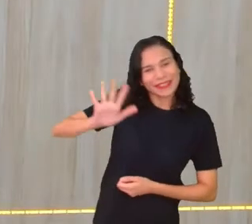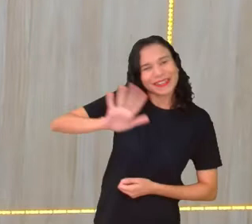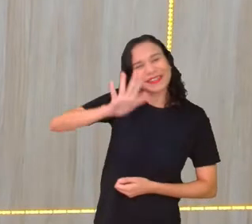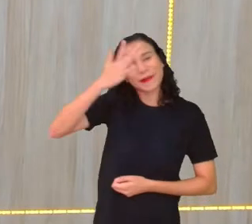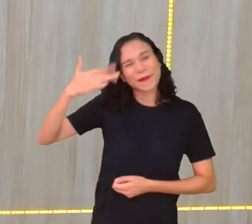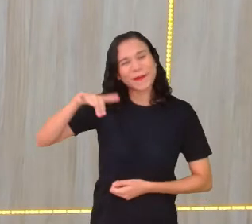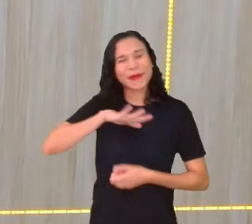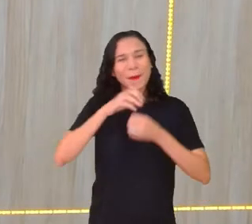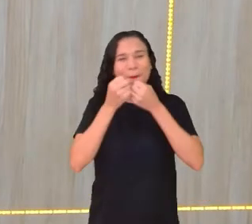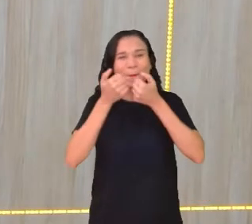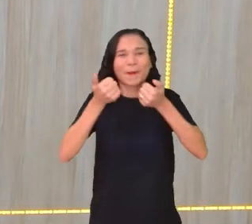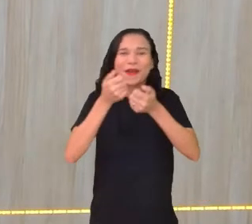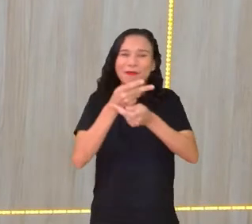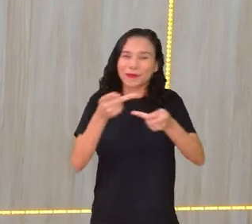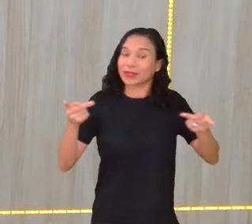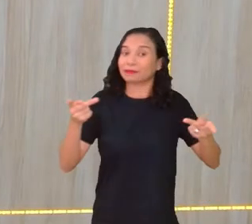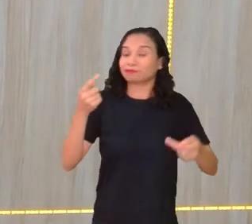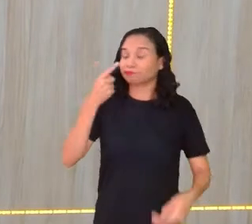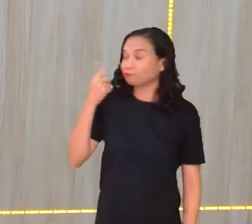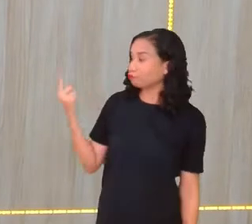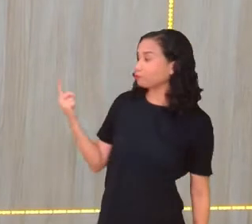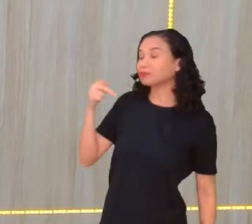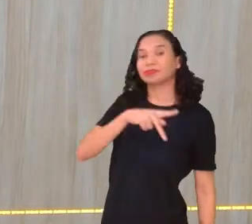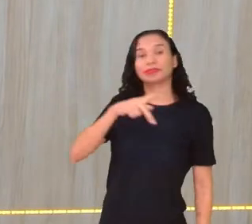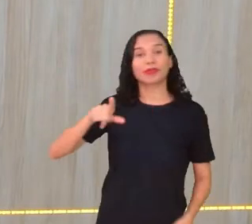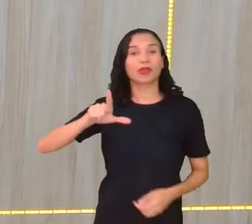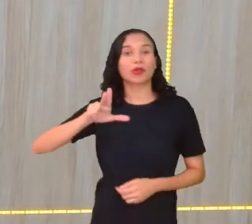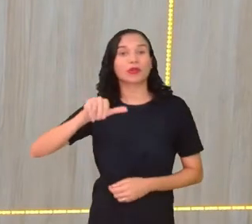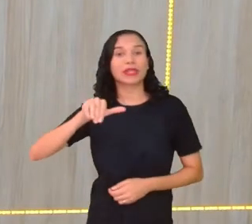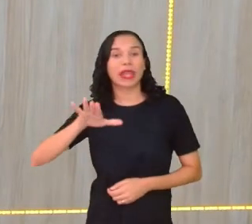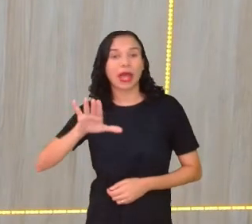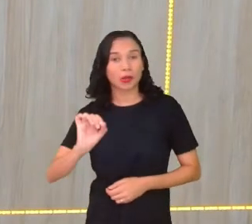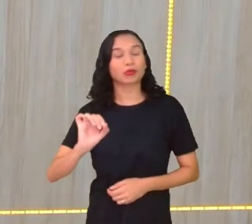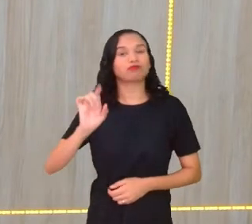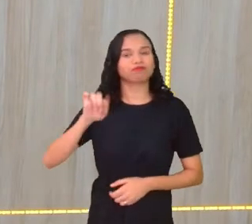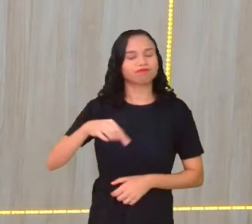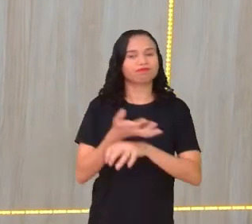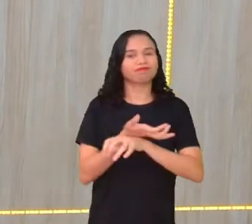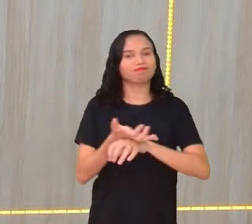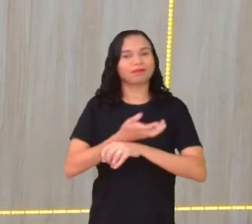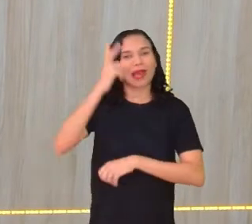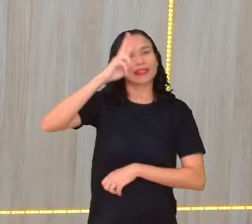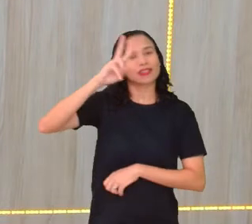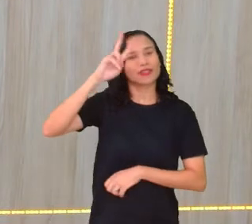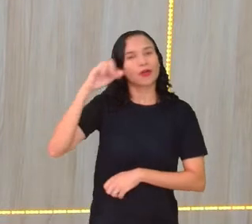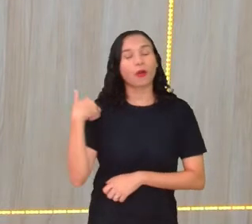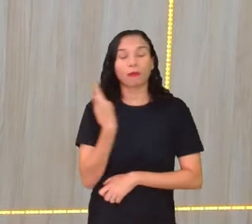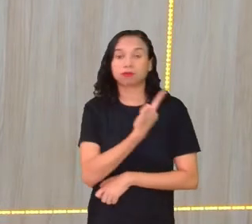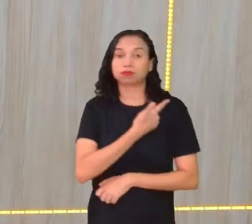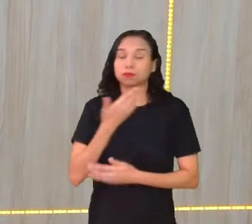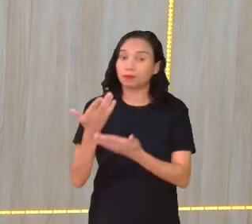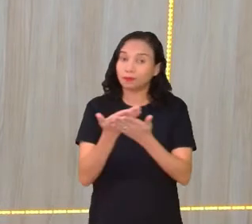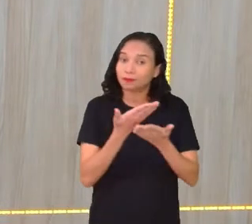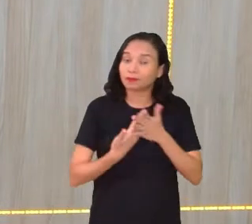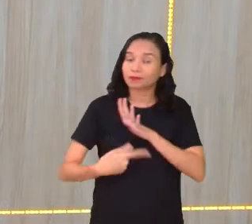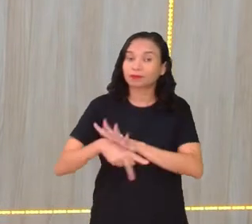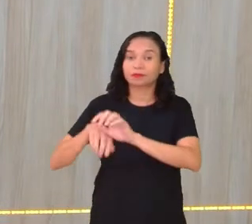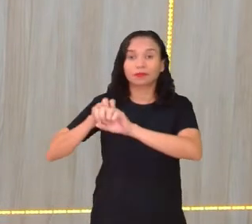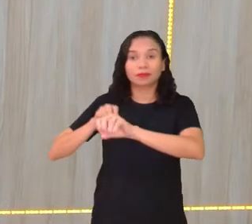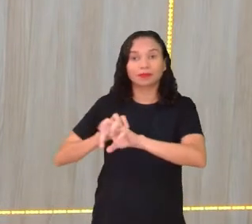Olá pessoal, tudo bom com vocês? Eu sou o professor Luciano Júnior, professor de História. Nós vamos para mais uma aula do